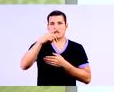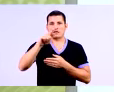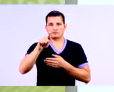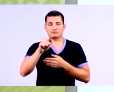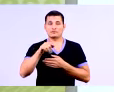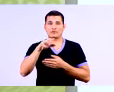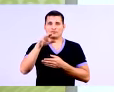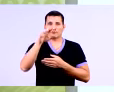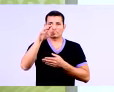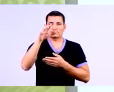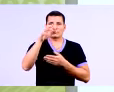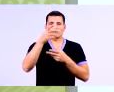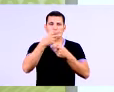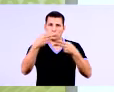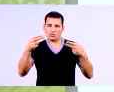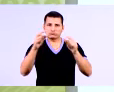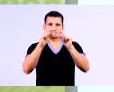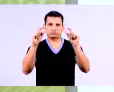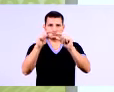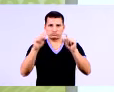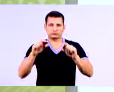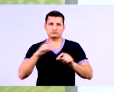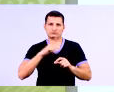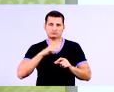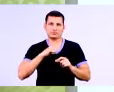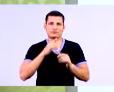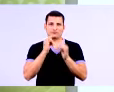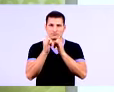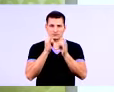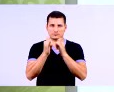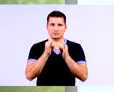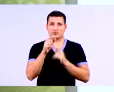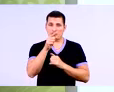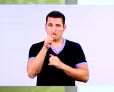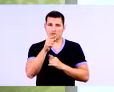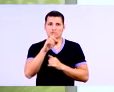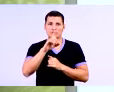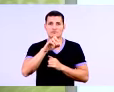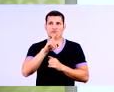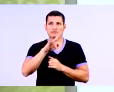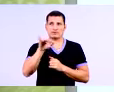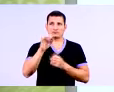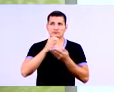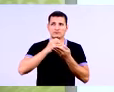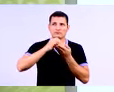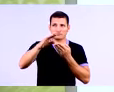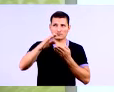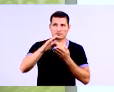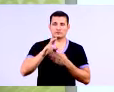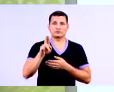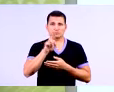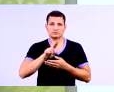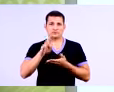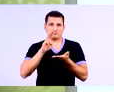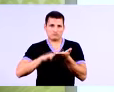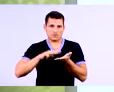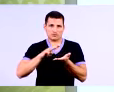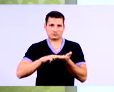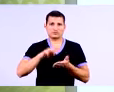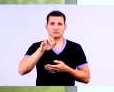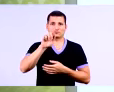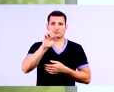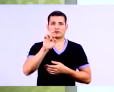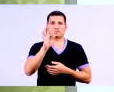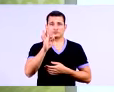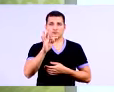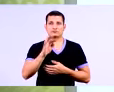nesse formulário que eu acabei de mostrar, esses dados eles serão enviados utilizando o método GET e eles